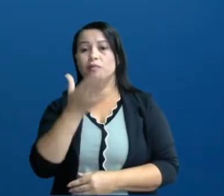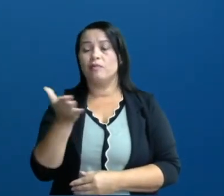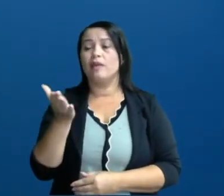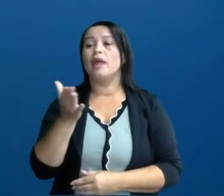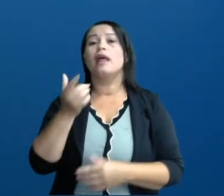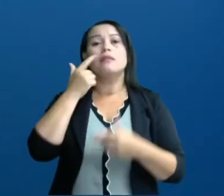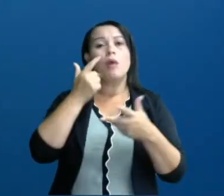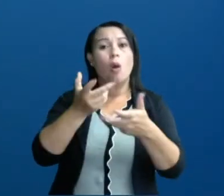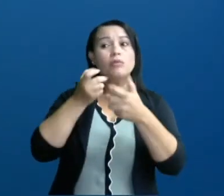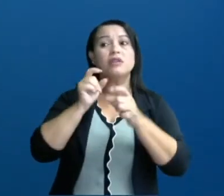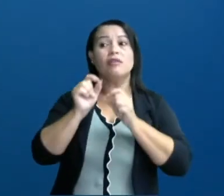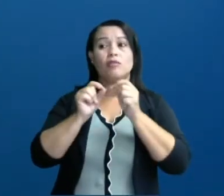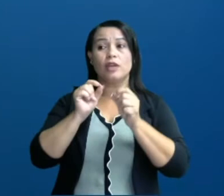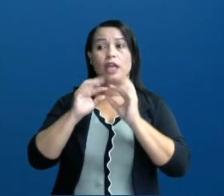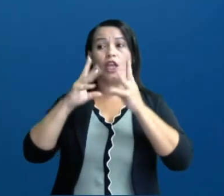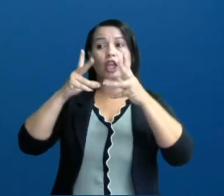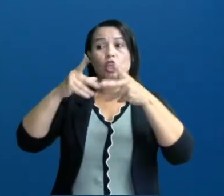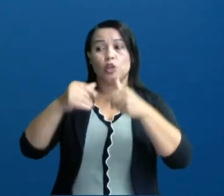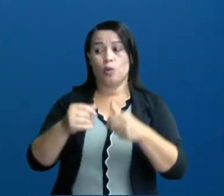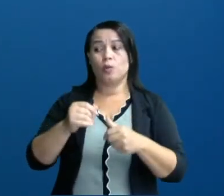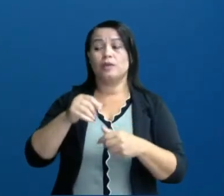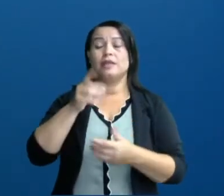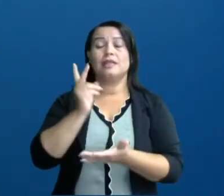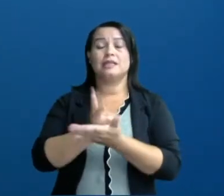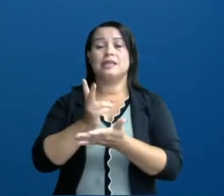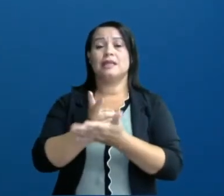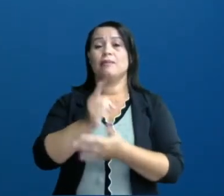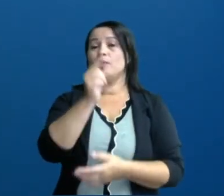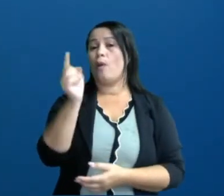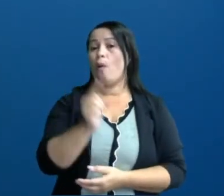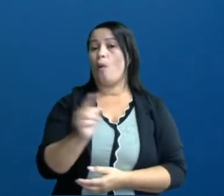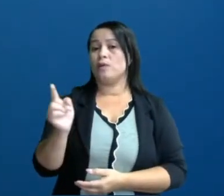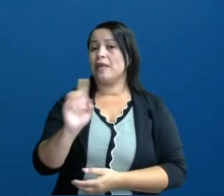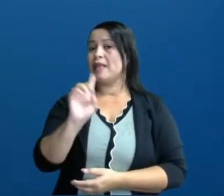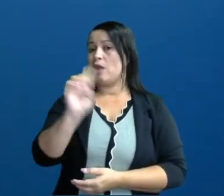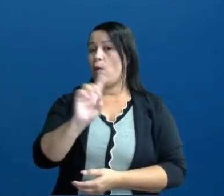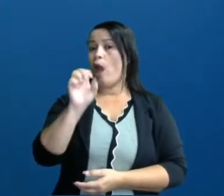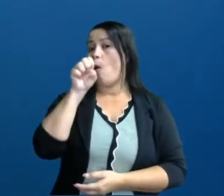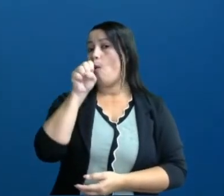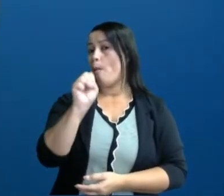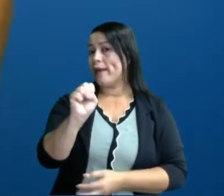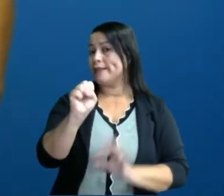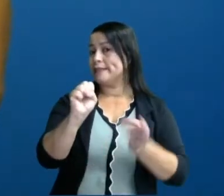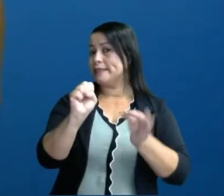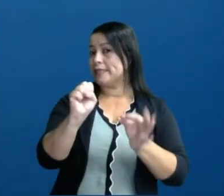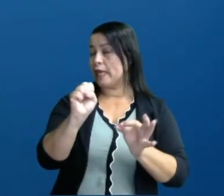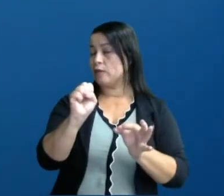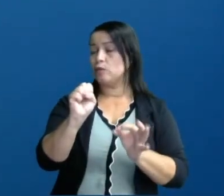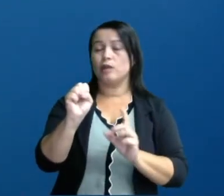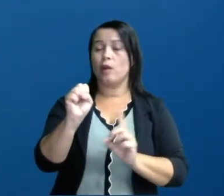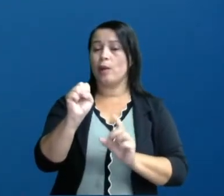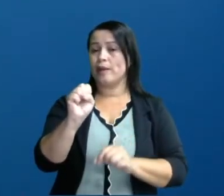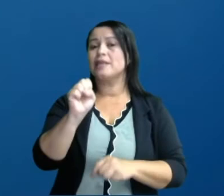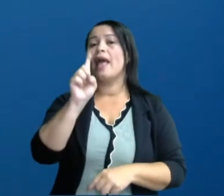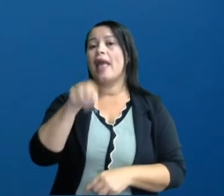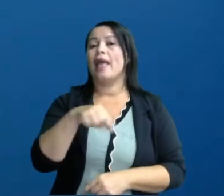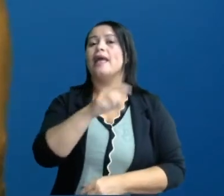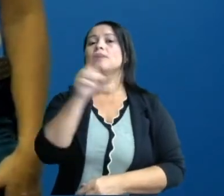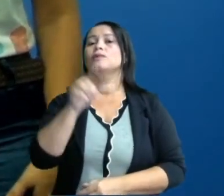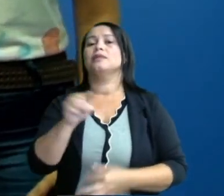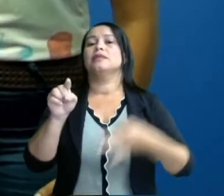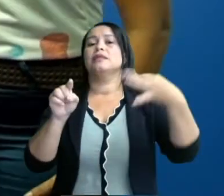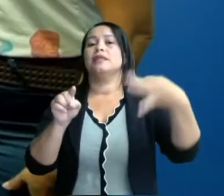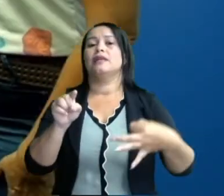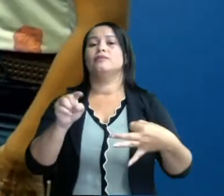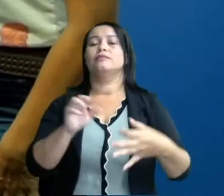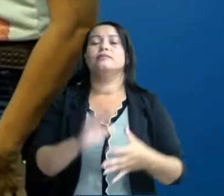E observa que todas elas é com Z, tá? Não é com S, não é eis com S, é com